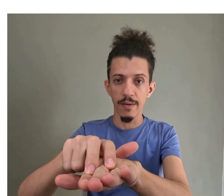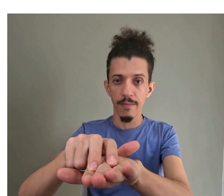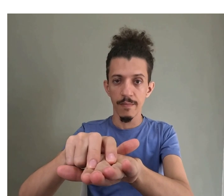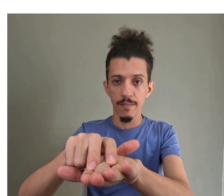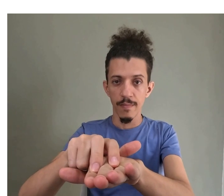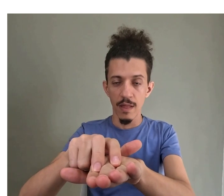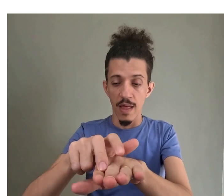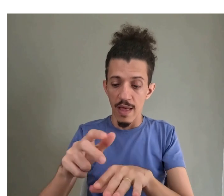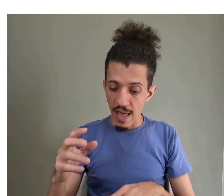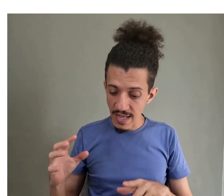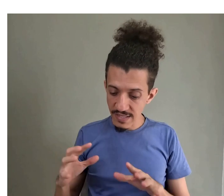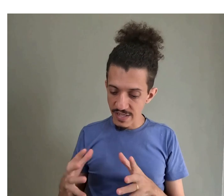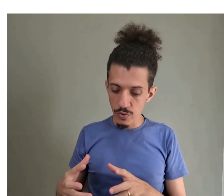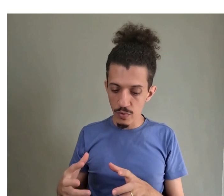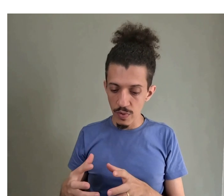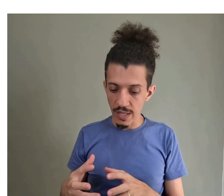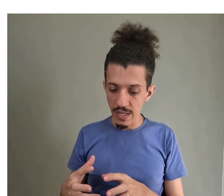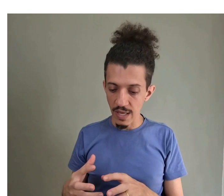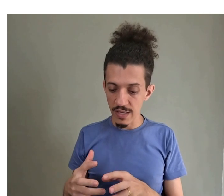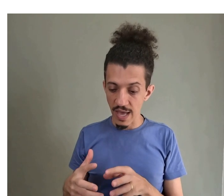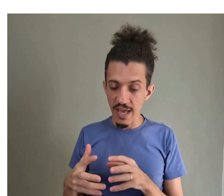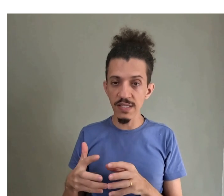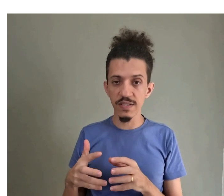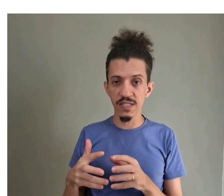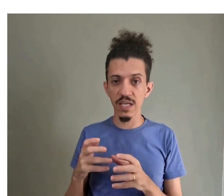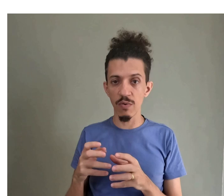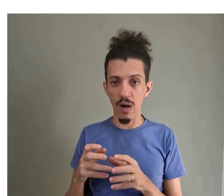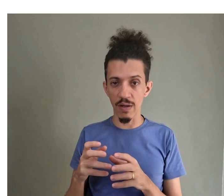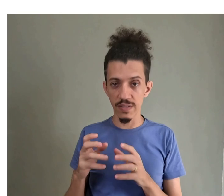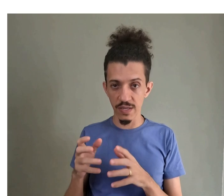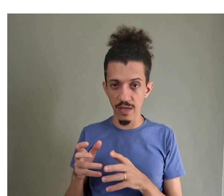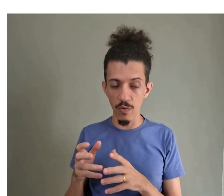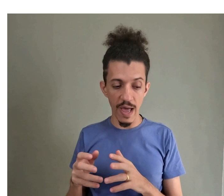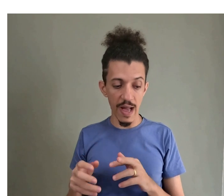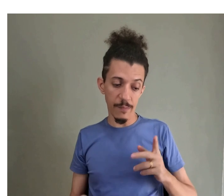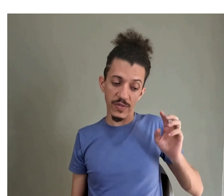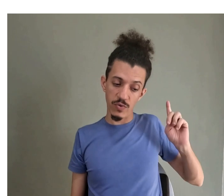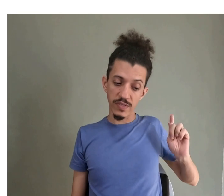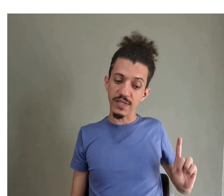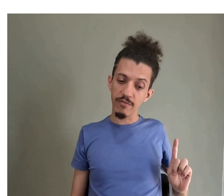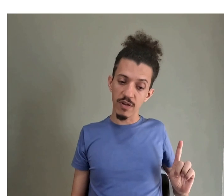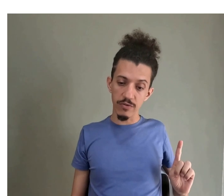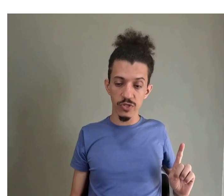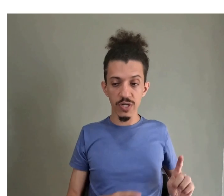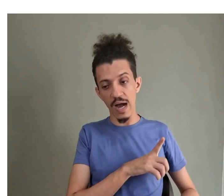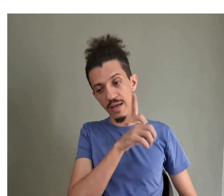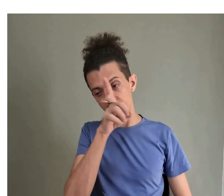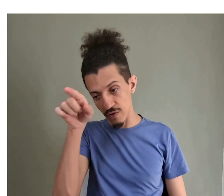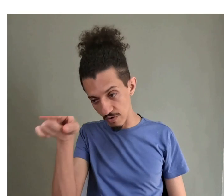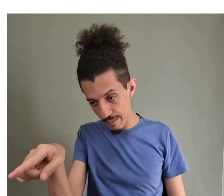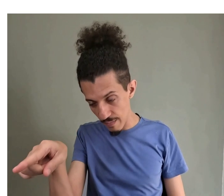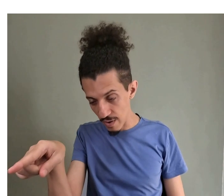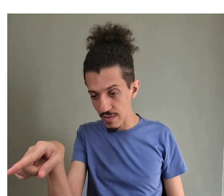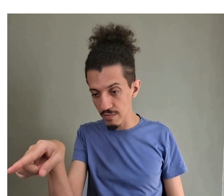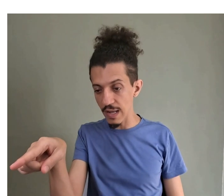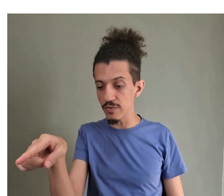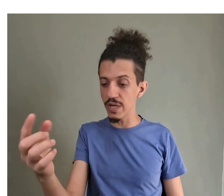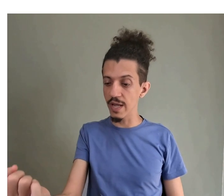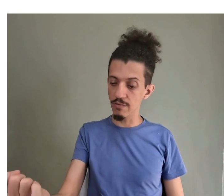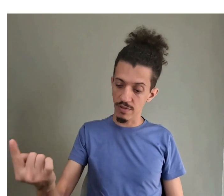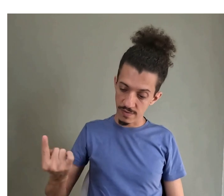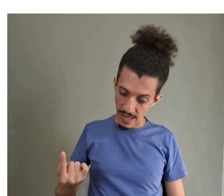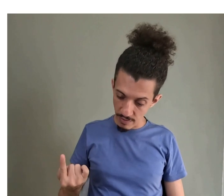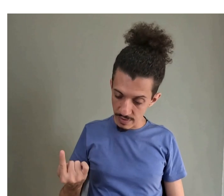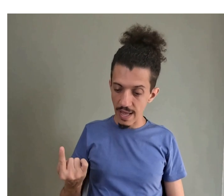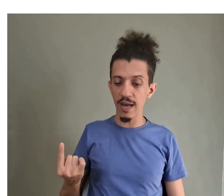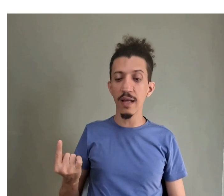segue, essa estrutura aqui, quem seguiu era a pessoa que estava do lado de cá, que entrou na porta do lado